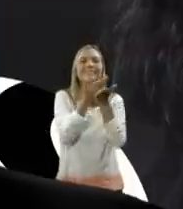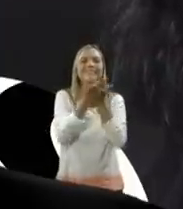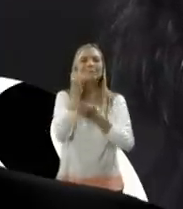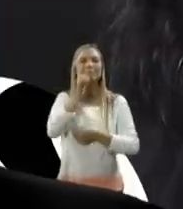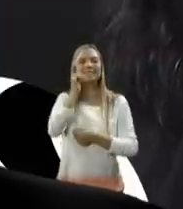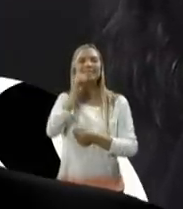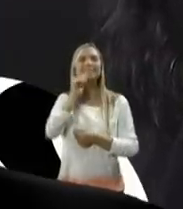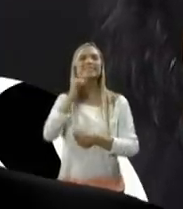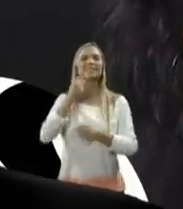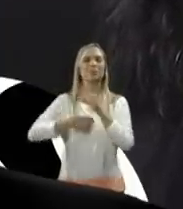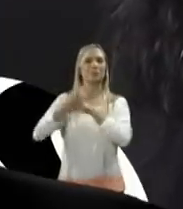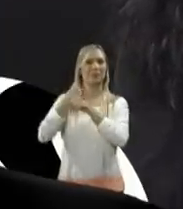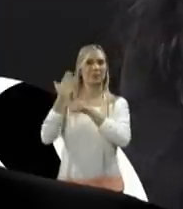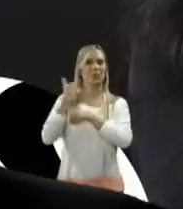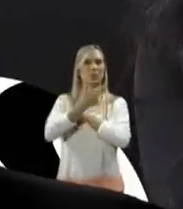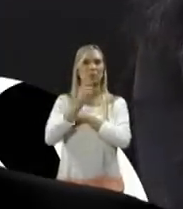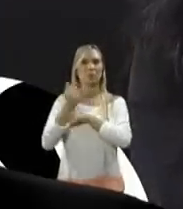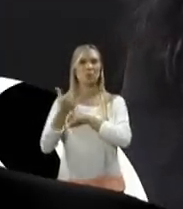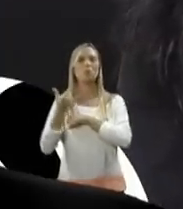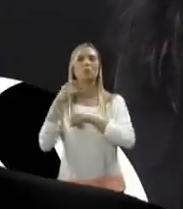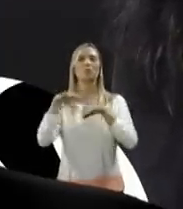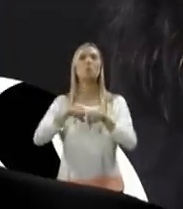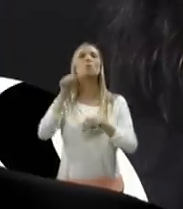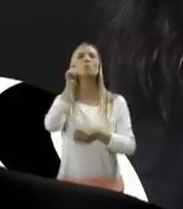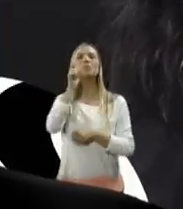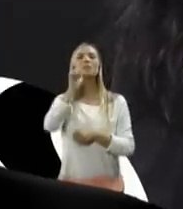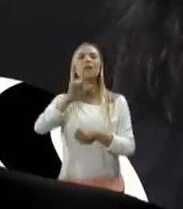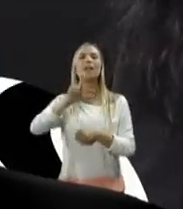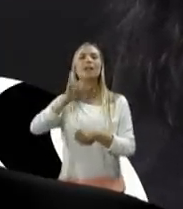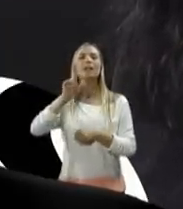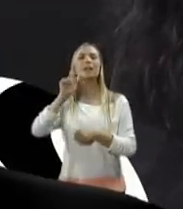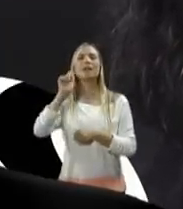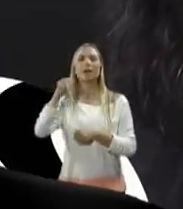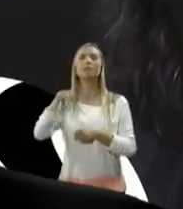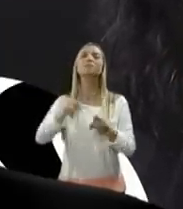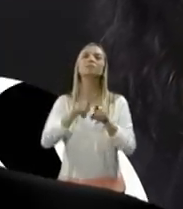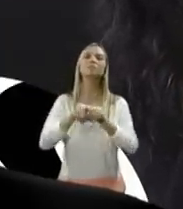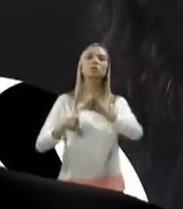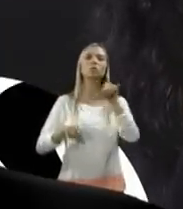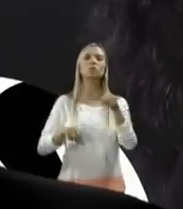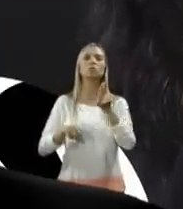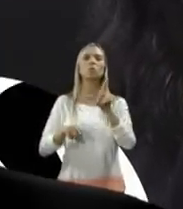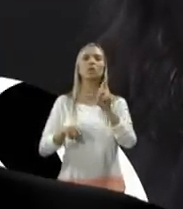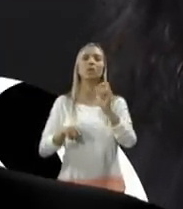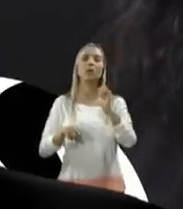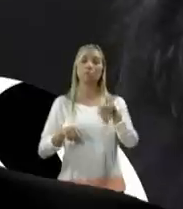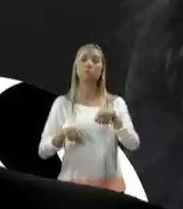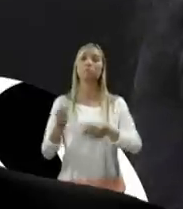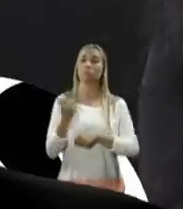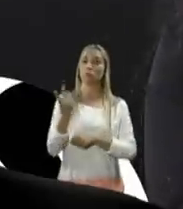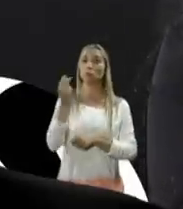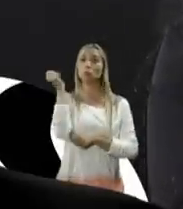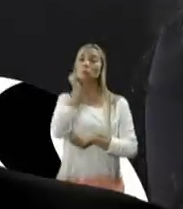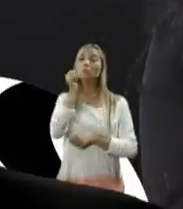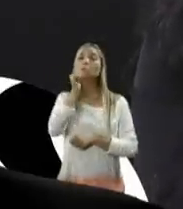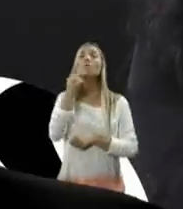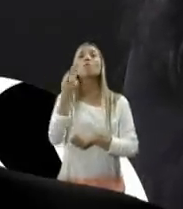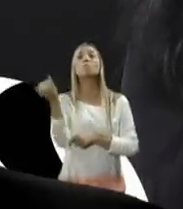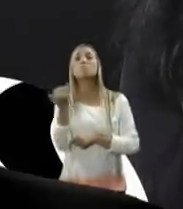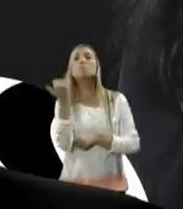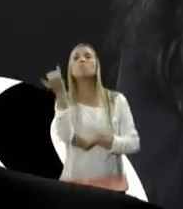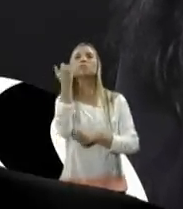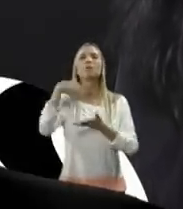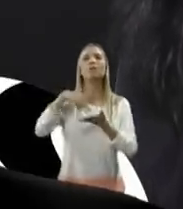que formou o ano passado, a Lilian e a Juliana. Eles analisaram o papel da arte e